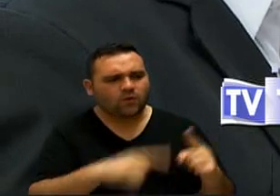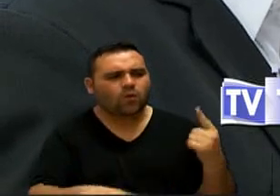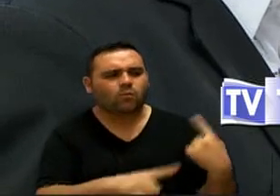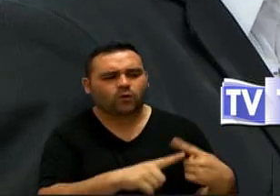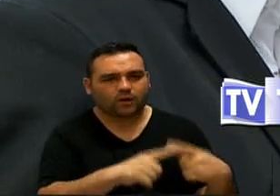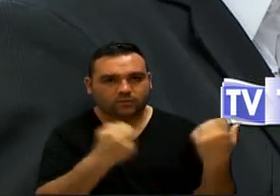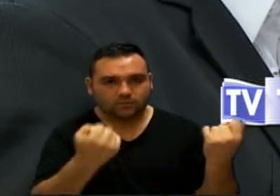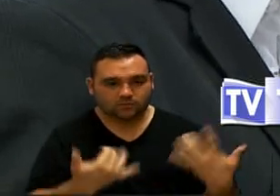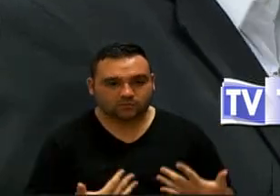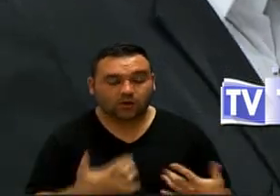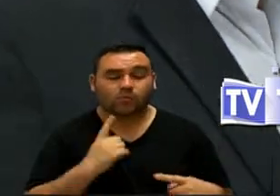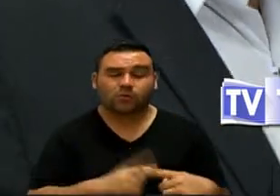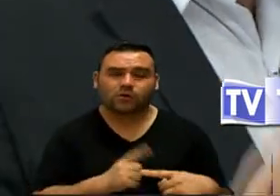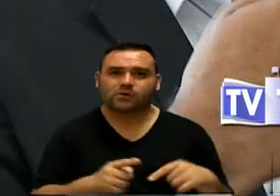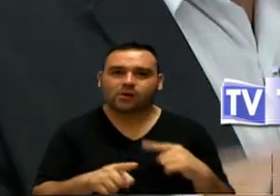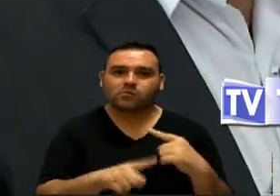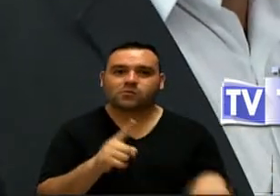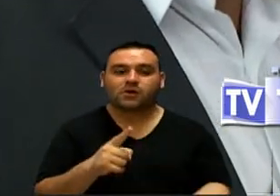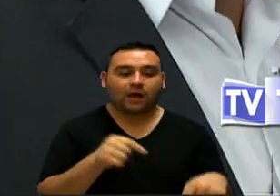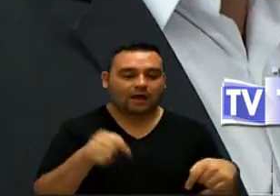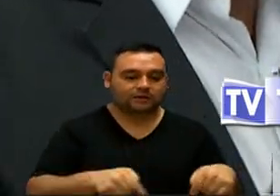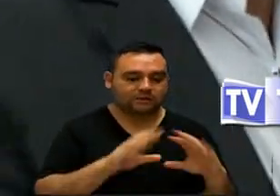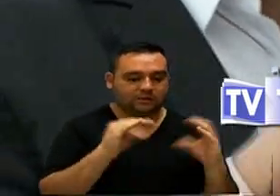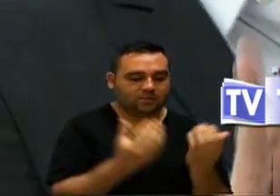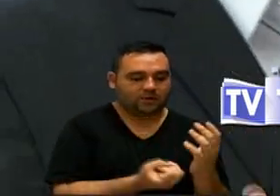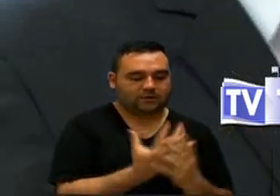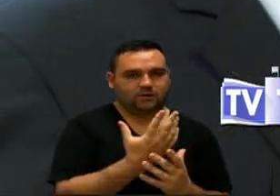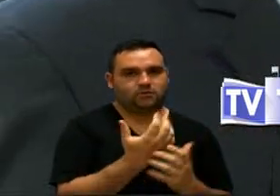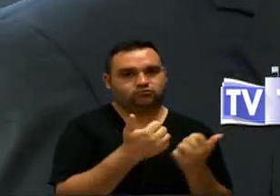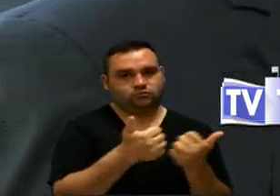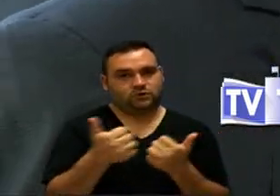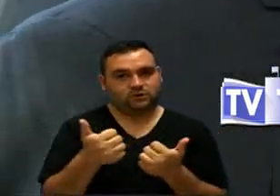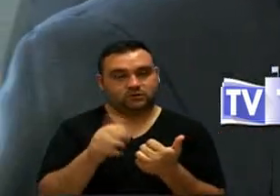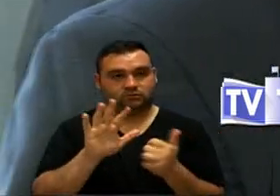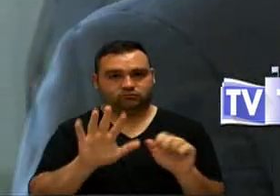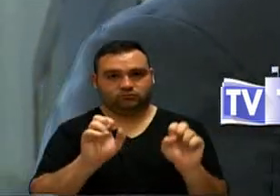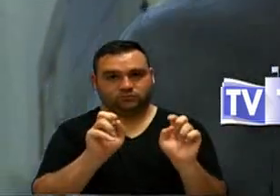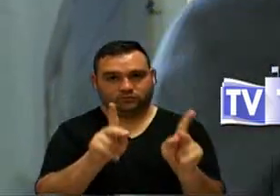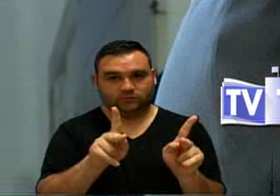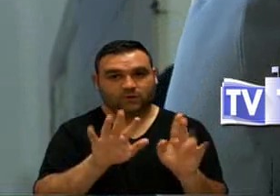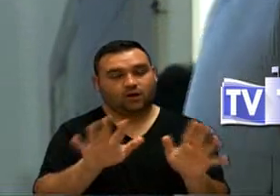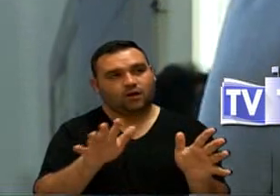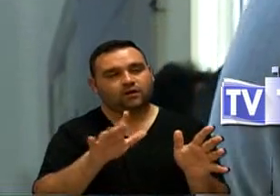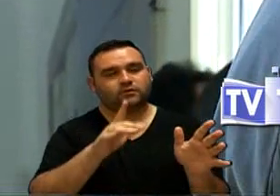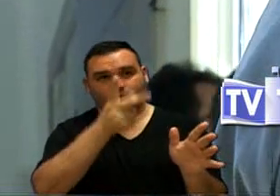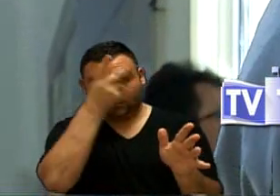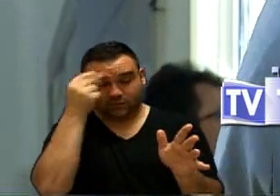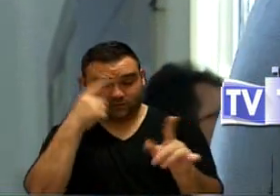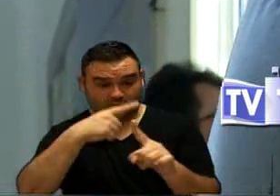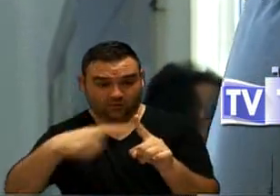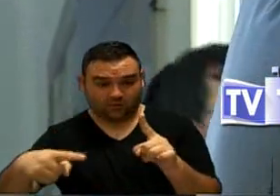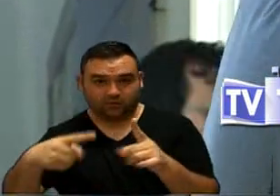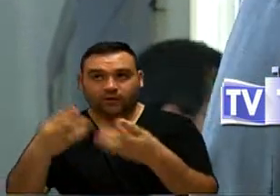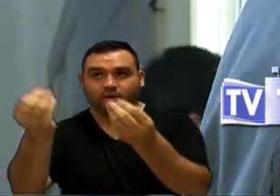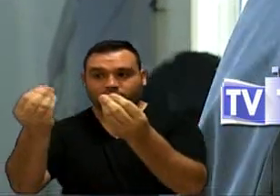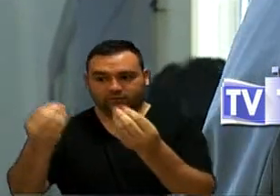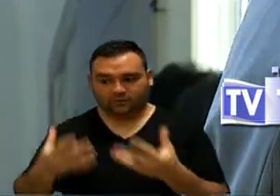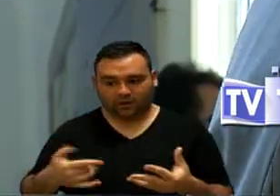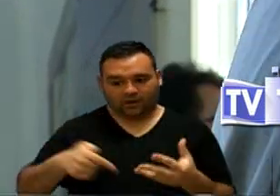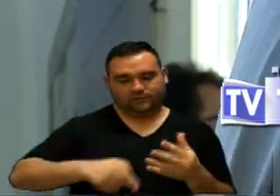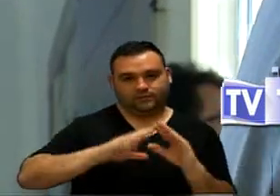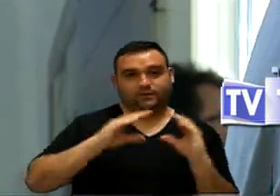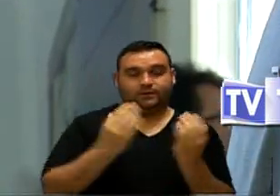uma vez vetado por vício de iniciativa é uma coisa, certo? Aí o executivo veta e manda para